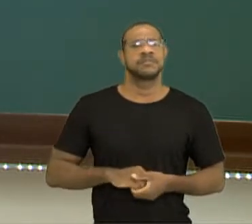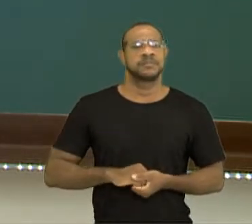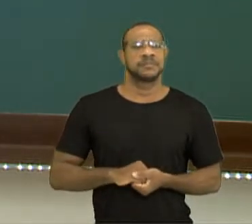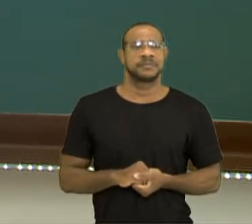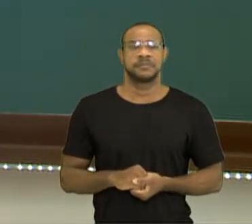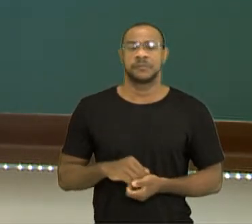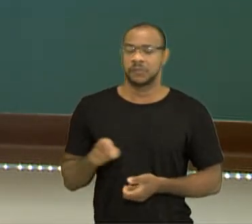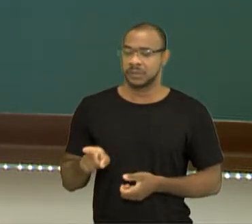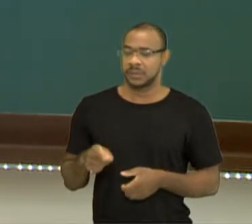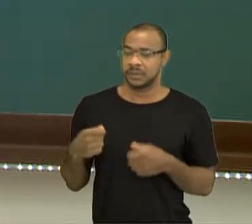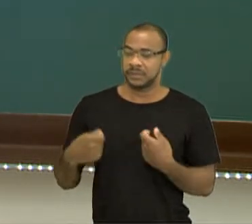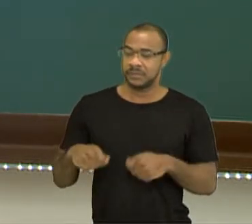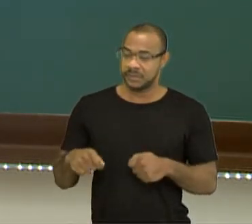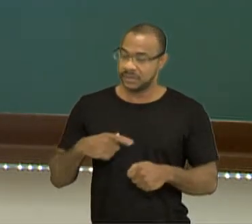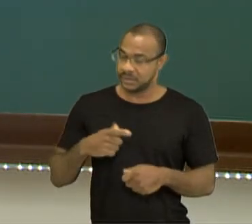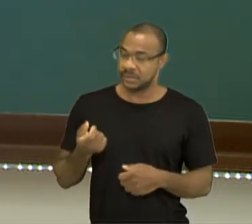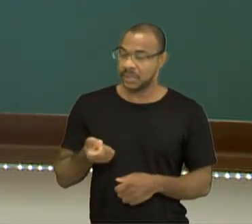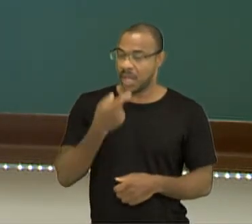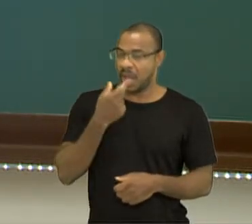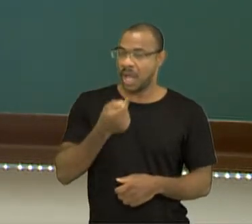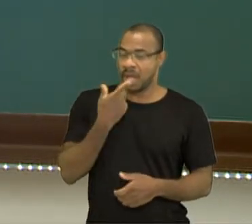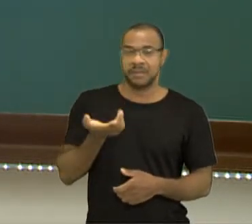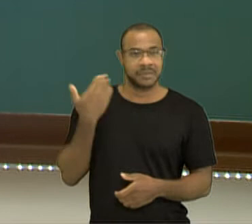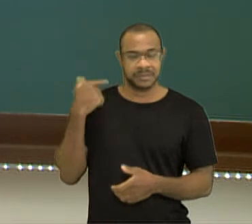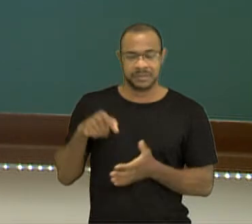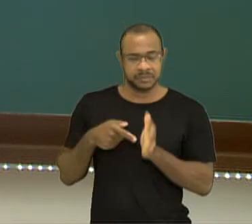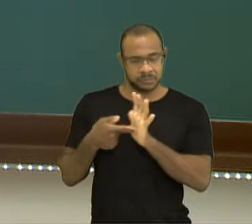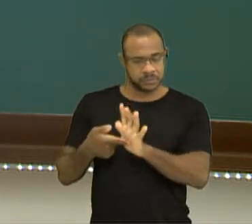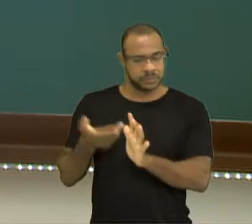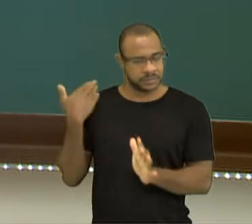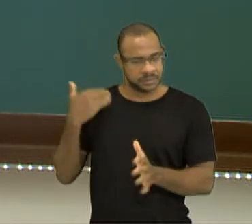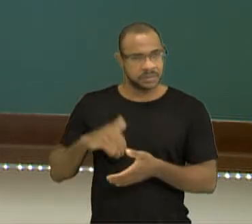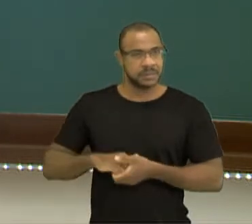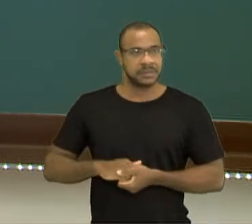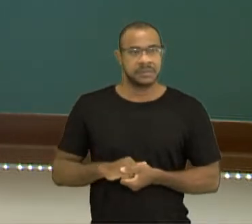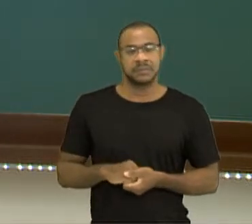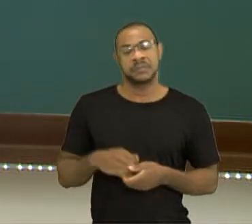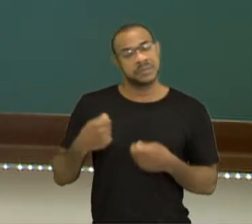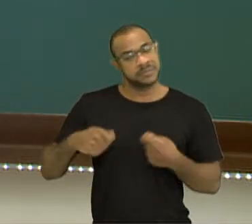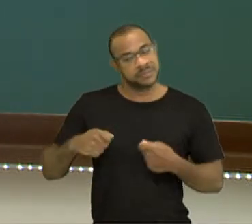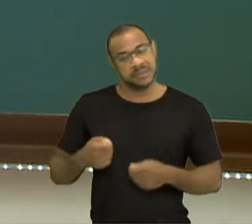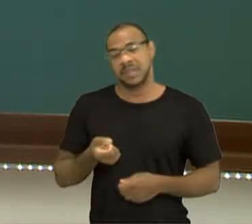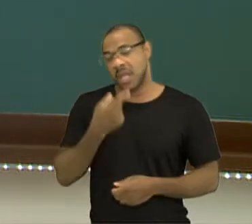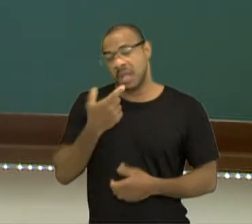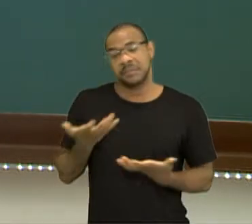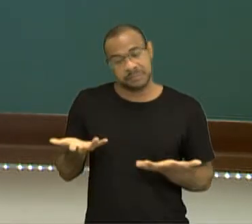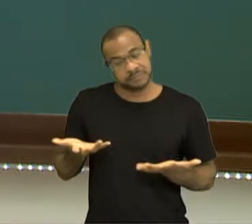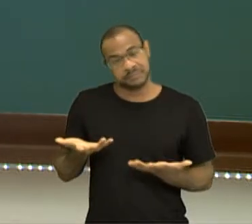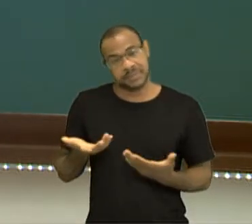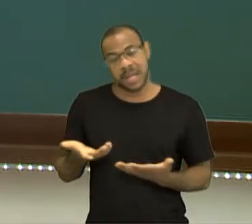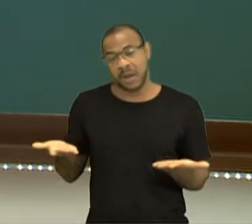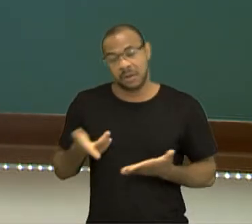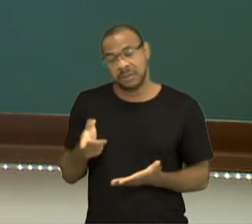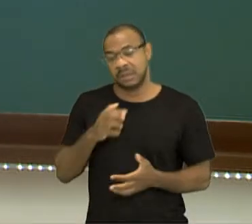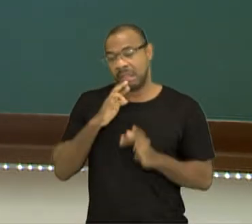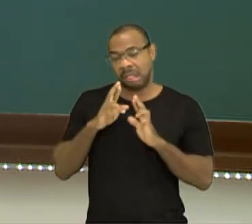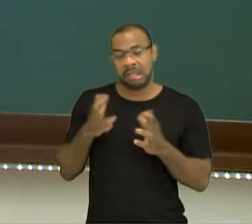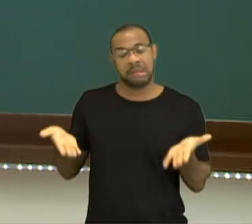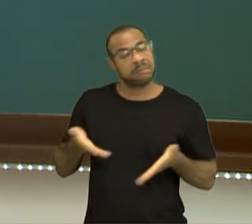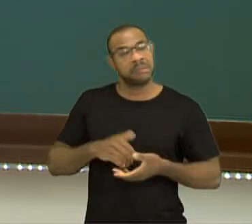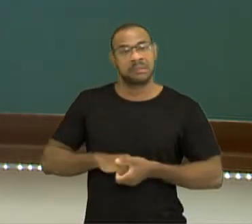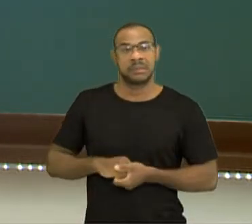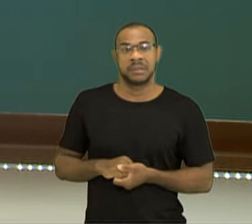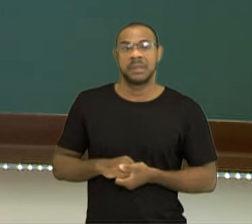Você deveria ter tomado aquele remédio. Está criticando, cara, se você está com a dor, devia ter tomado. Aí agora está aí reclamando, né? Então é